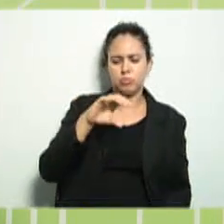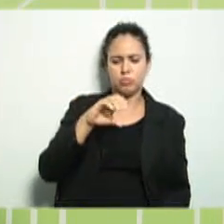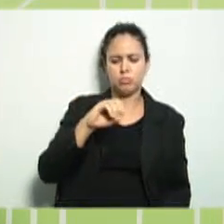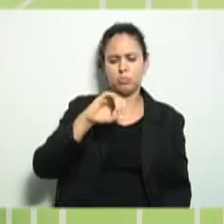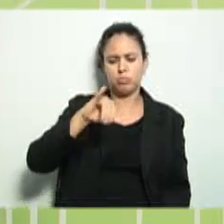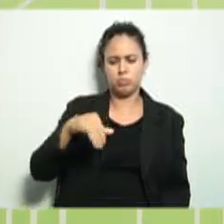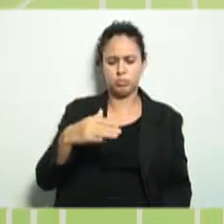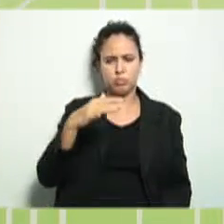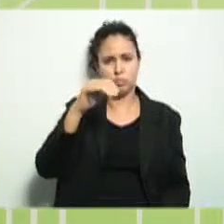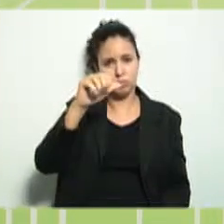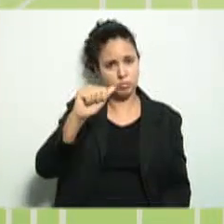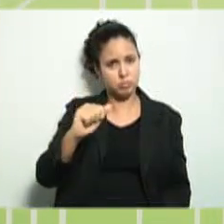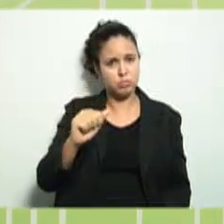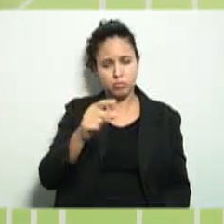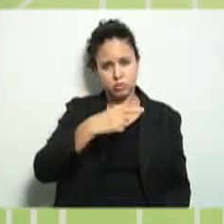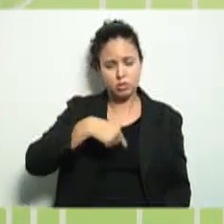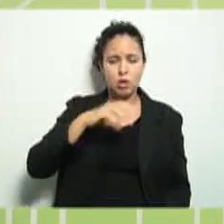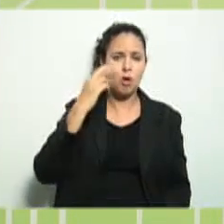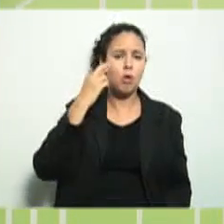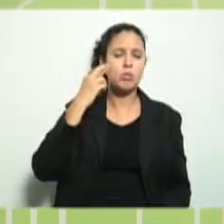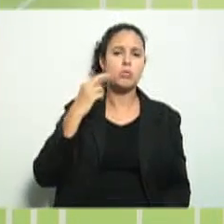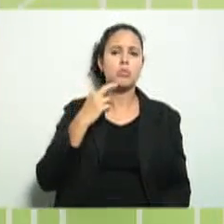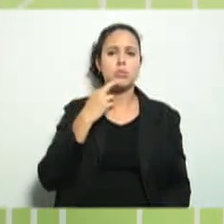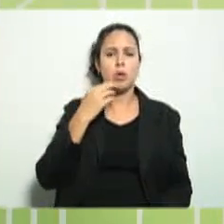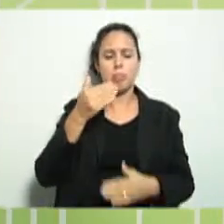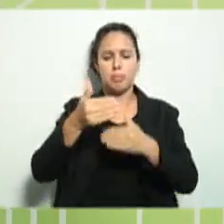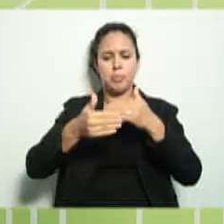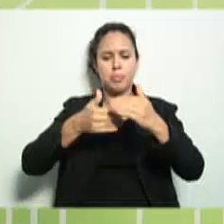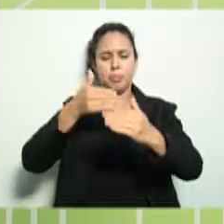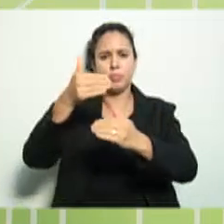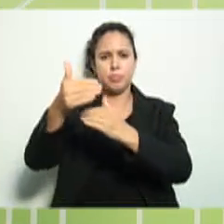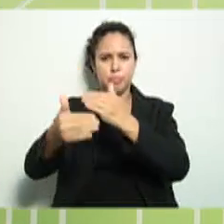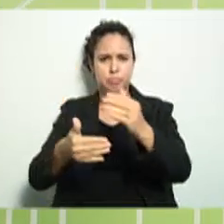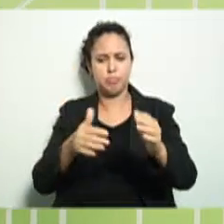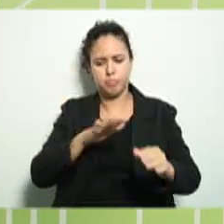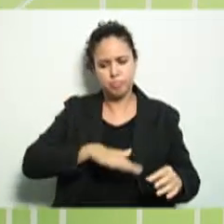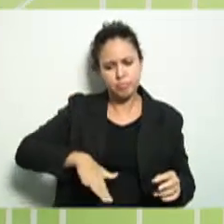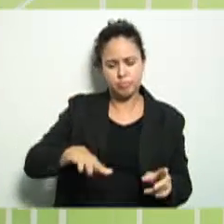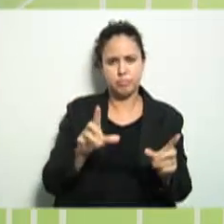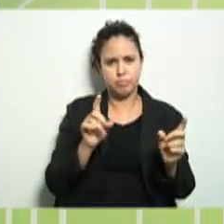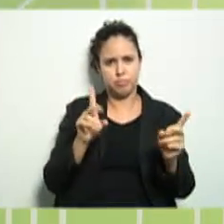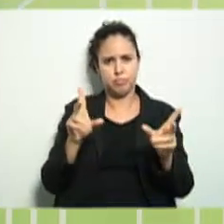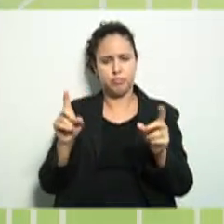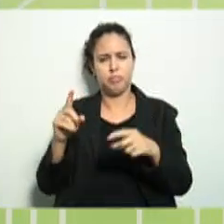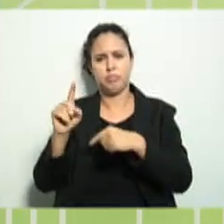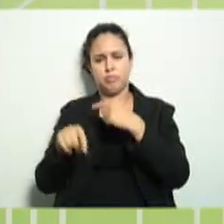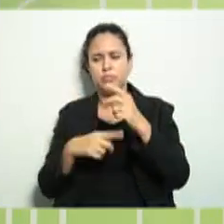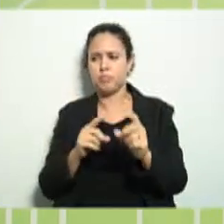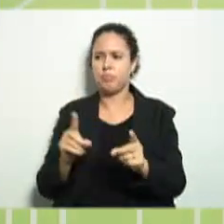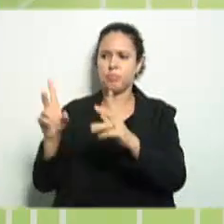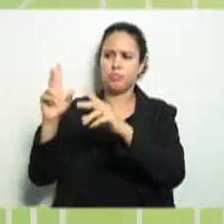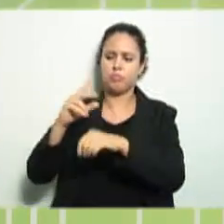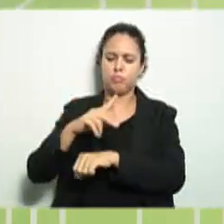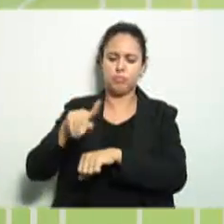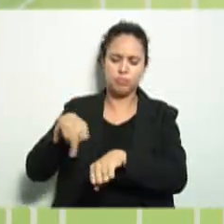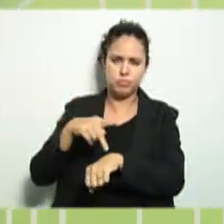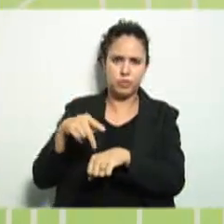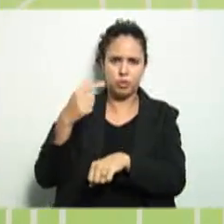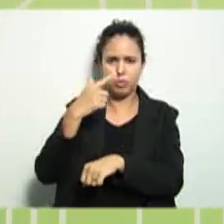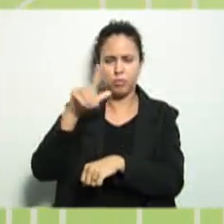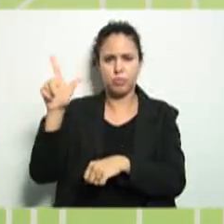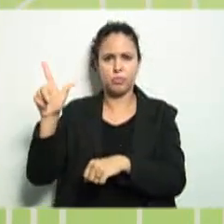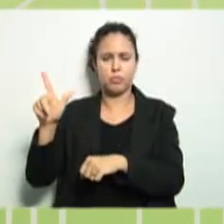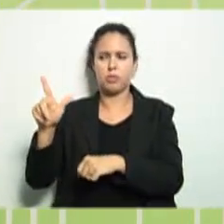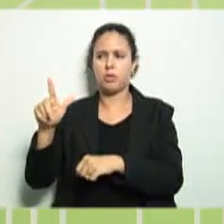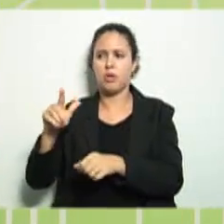nós desenvolvemos o nosso comércio e exportamos esses produtos. No ato de exportar um produto, vai o produto